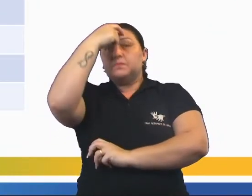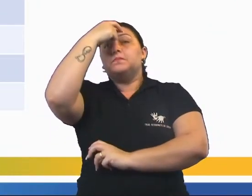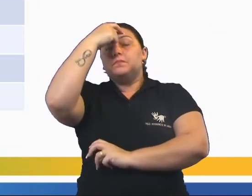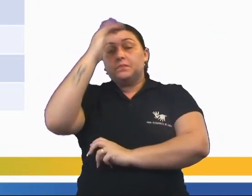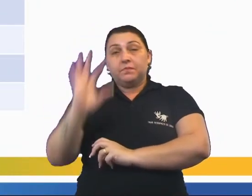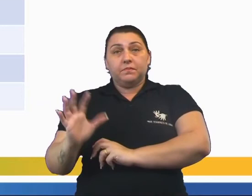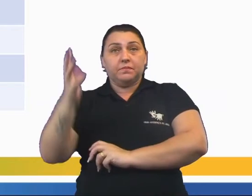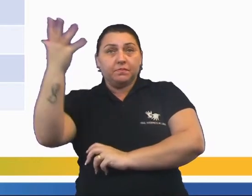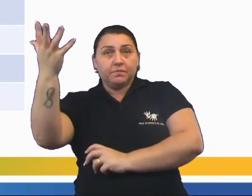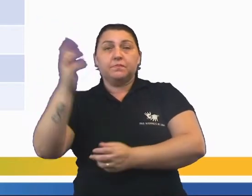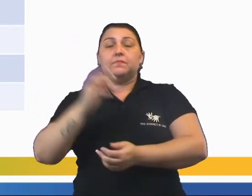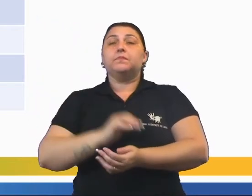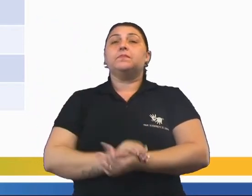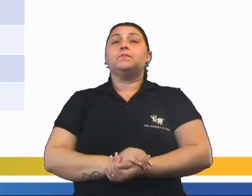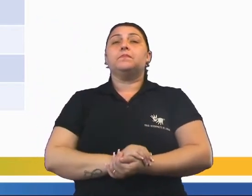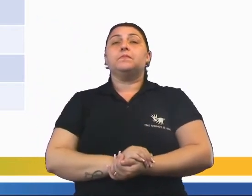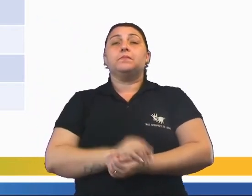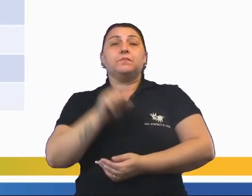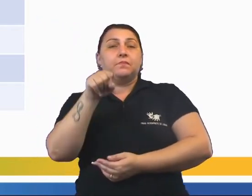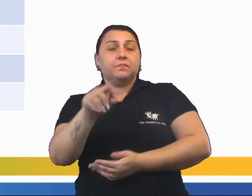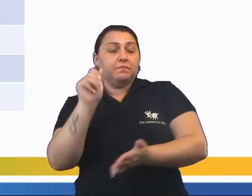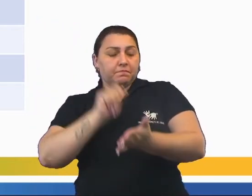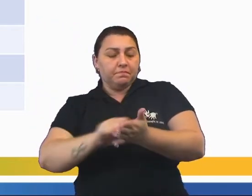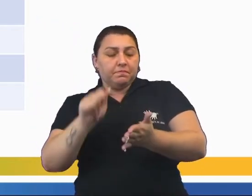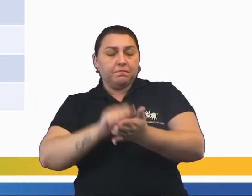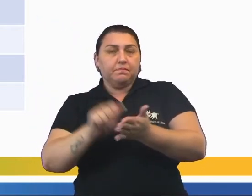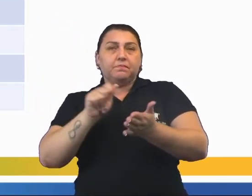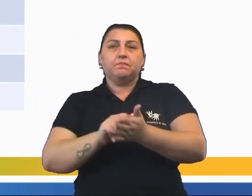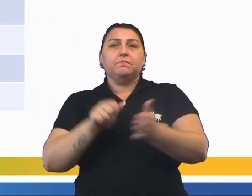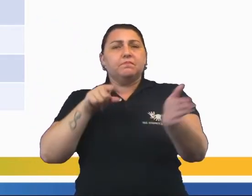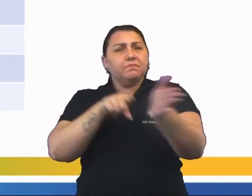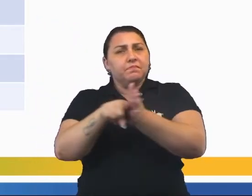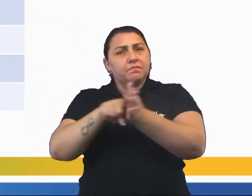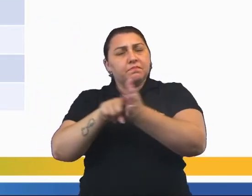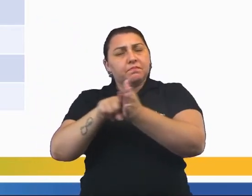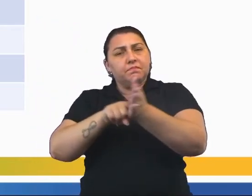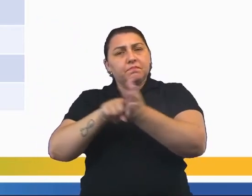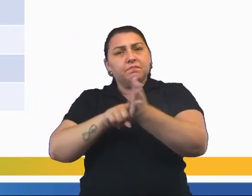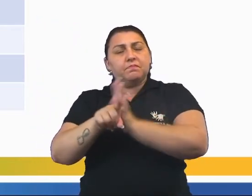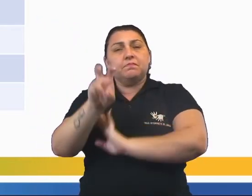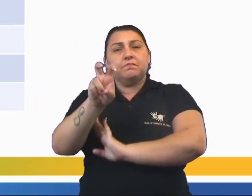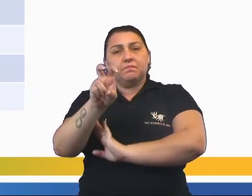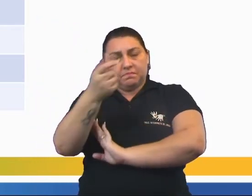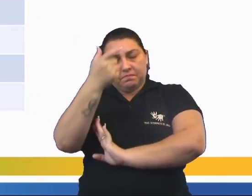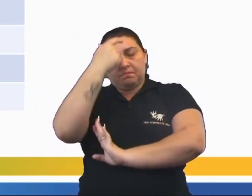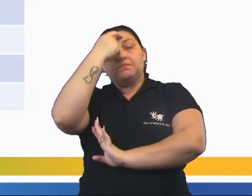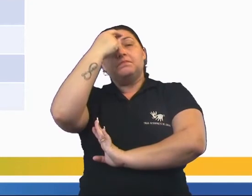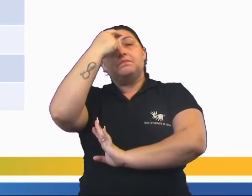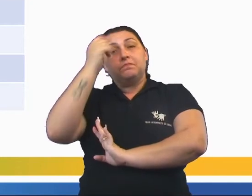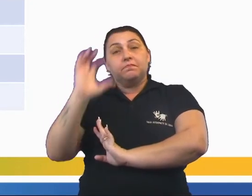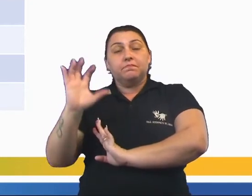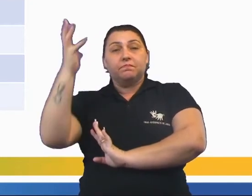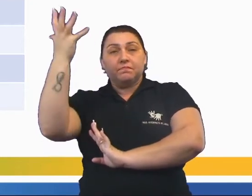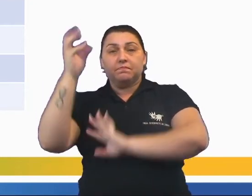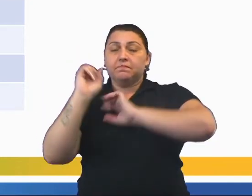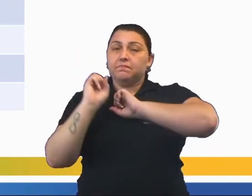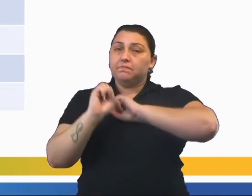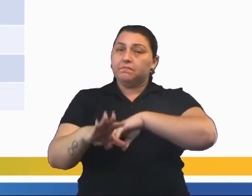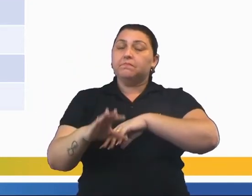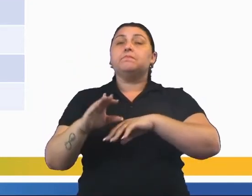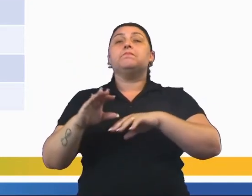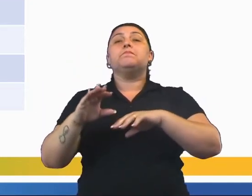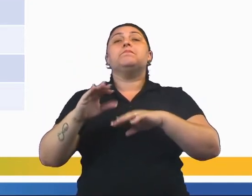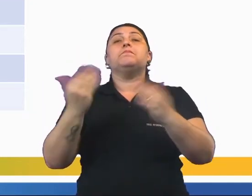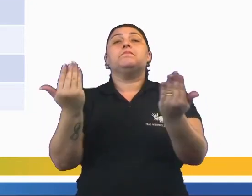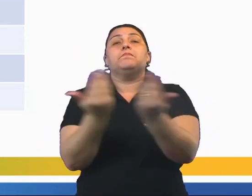e acontecimentos que você anotou. Na pesquisa anterior, 5 memórias e acontecimentos do